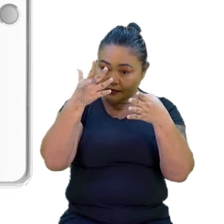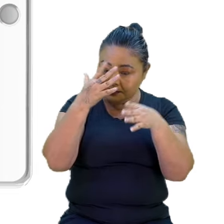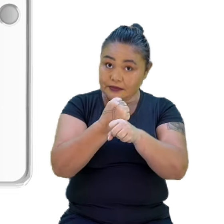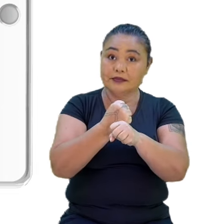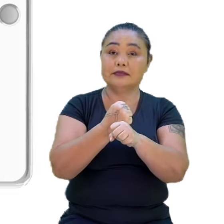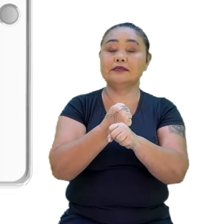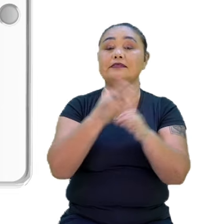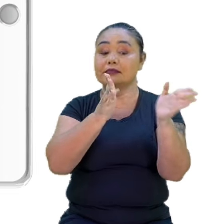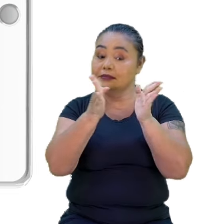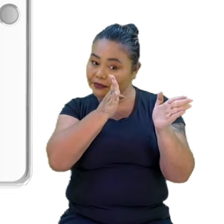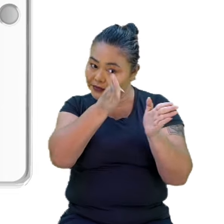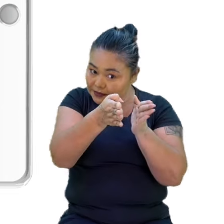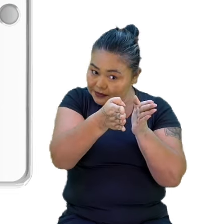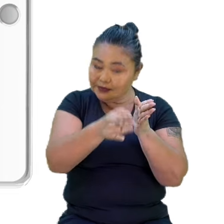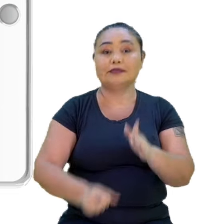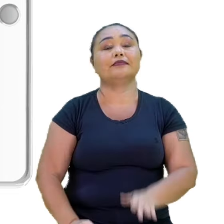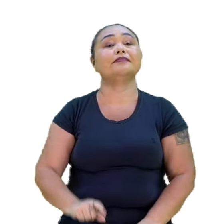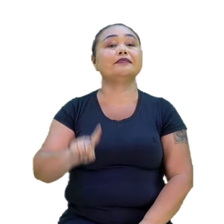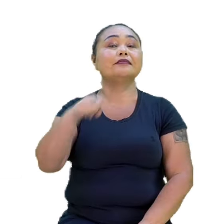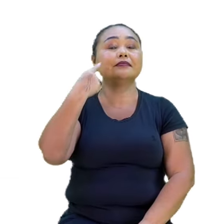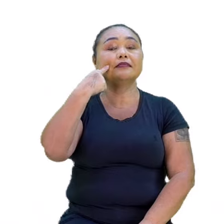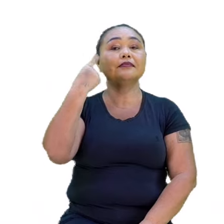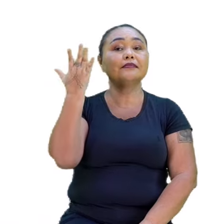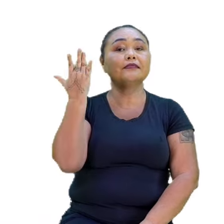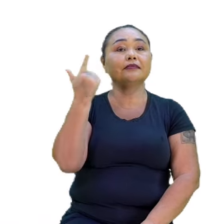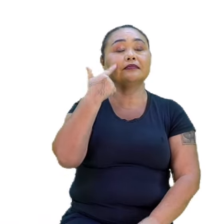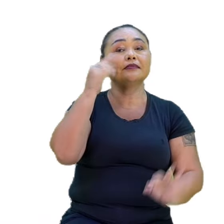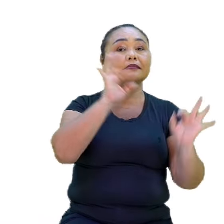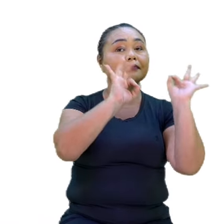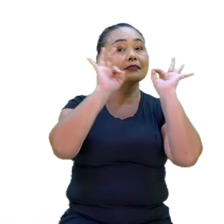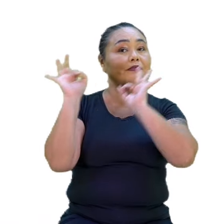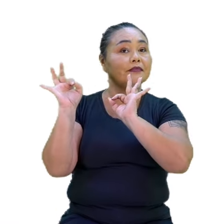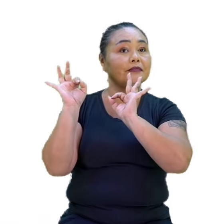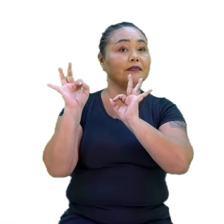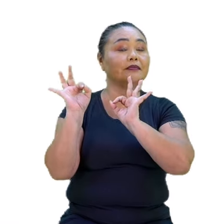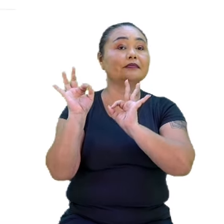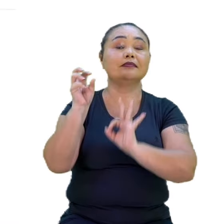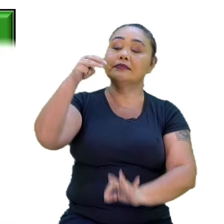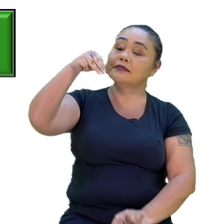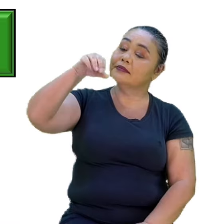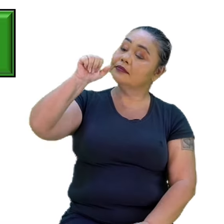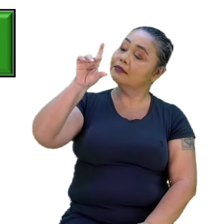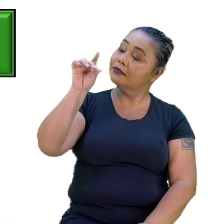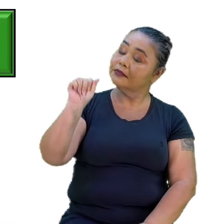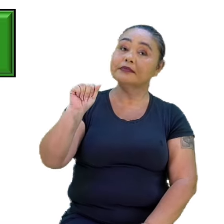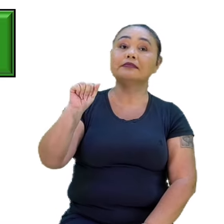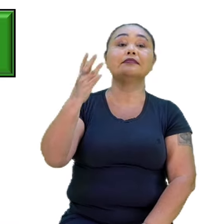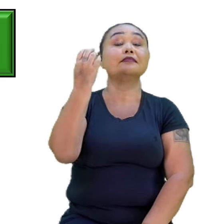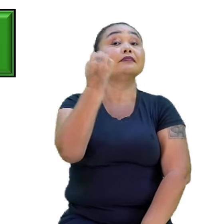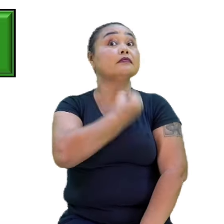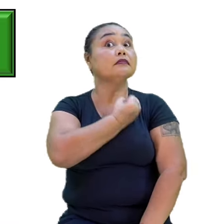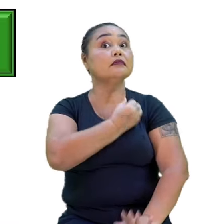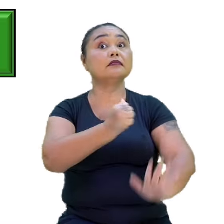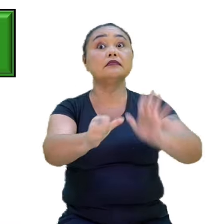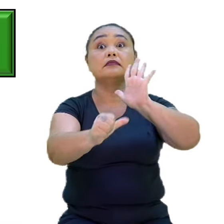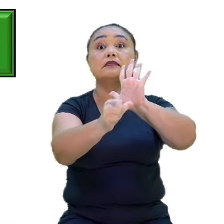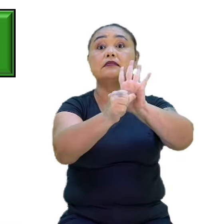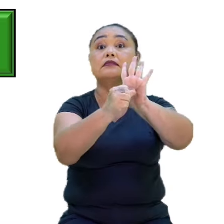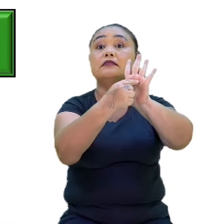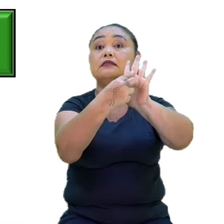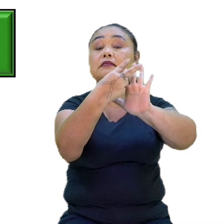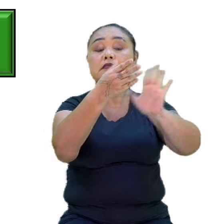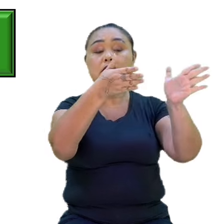aula 87.1 a gente viu esse assunto vamos ver bom a nossa moda é o valor que mais aparece em uma